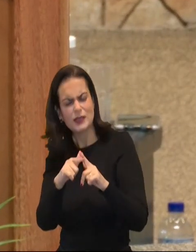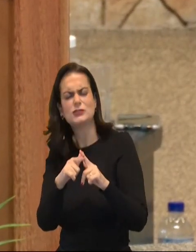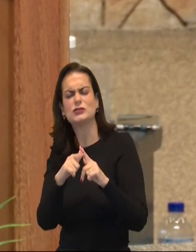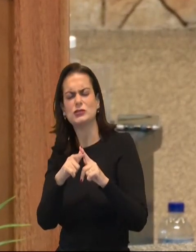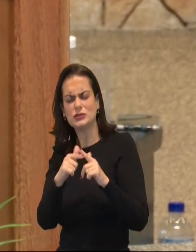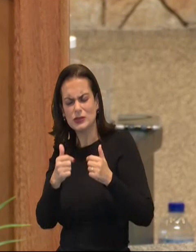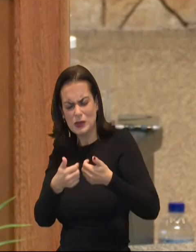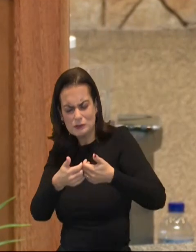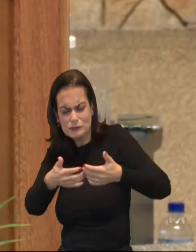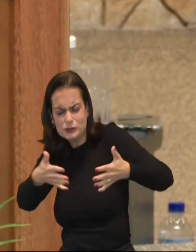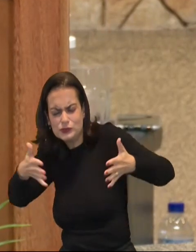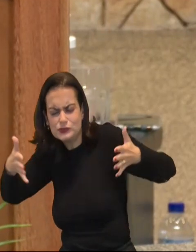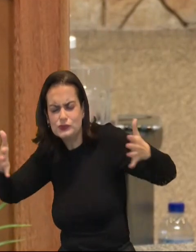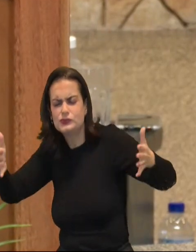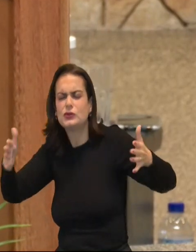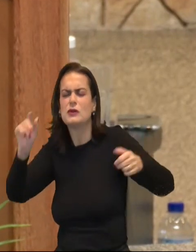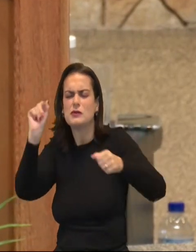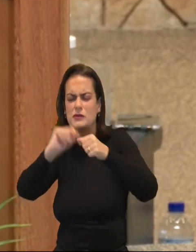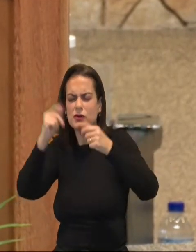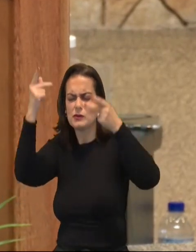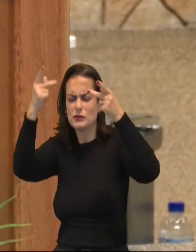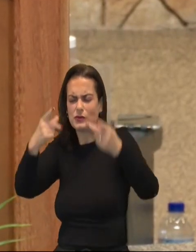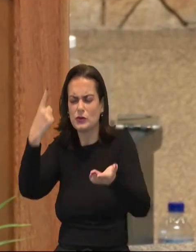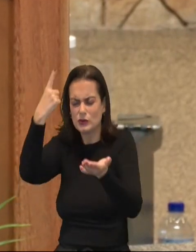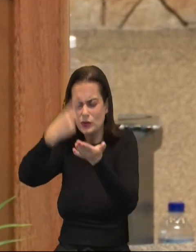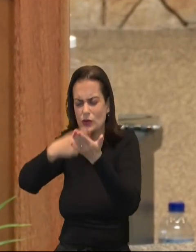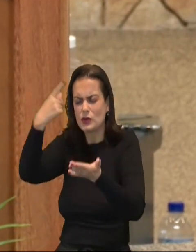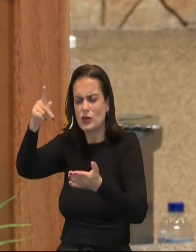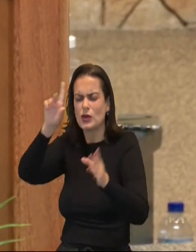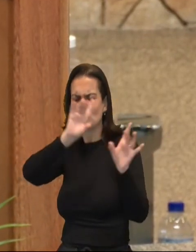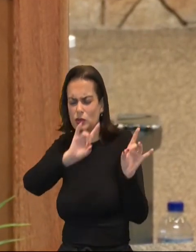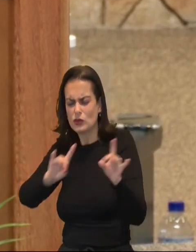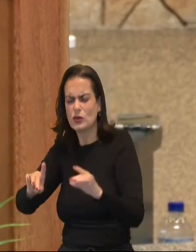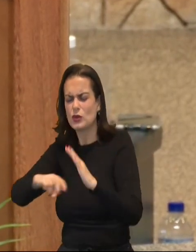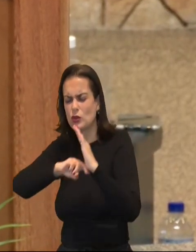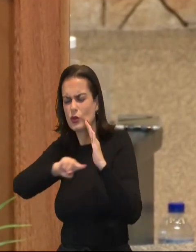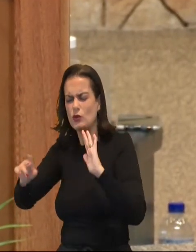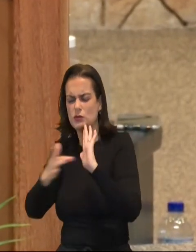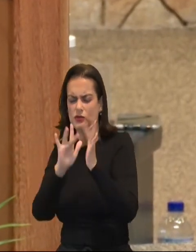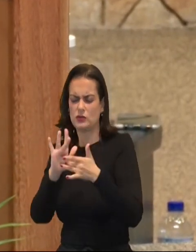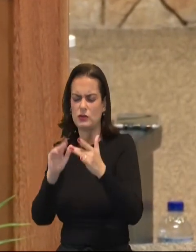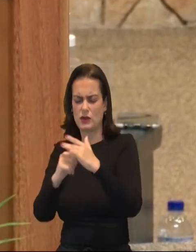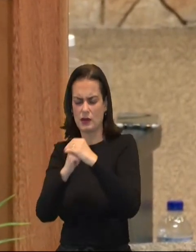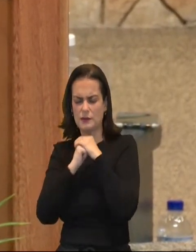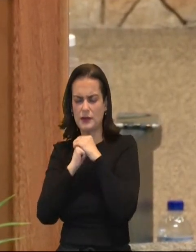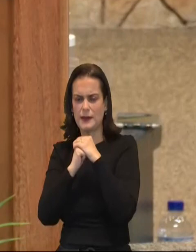as portas, Senhor, para realizar a Tua obra cada dia. Em nome de Jesus. Amém.